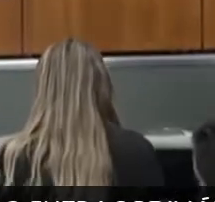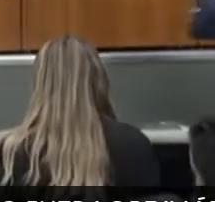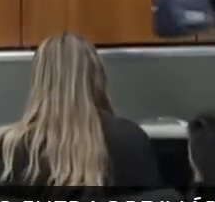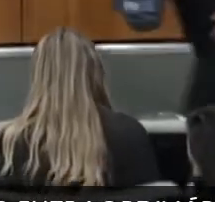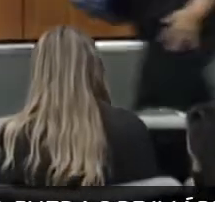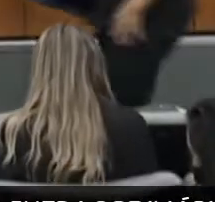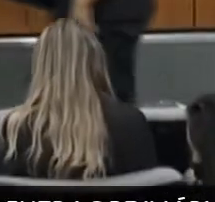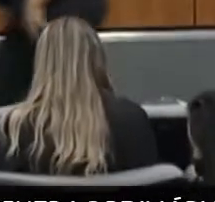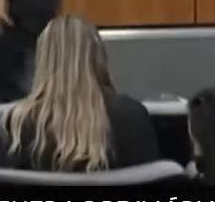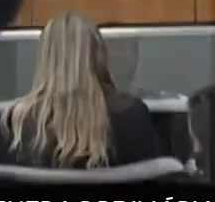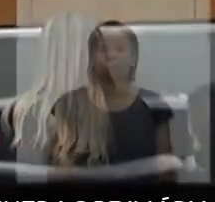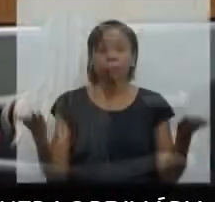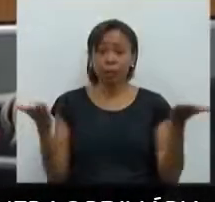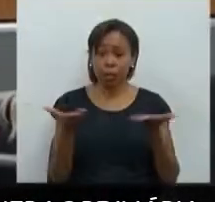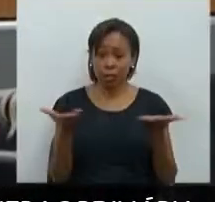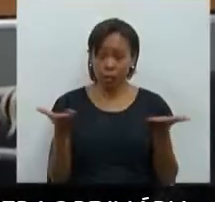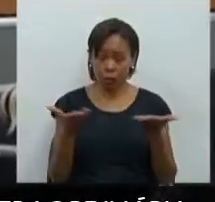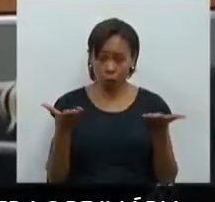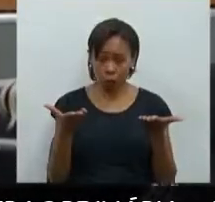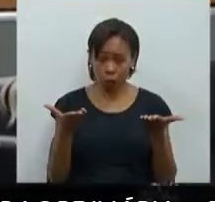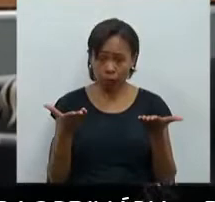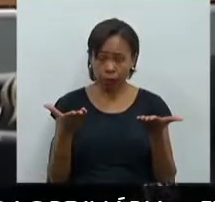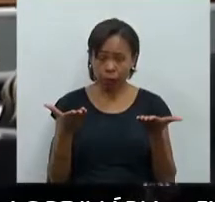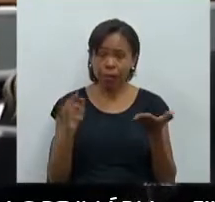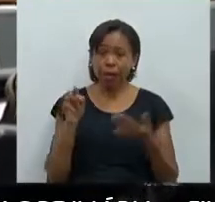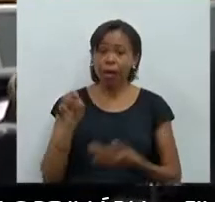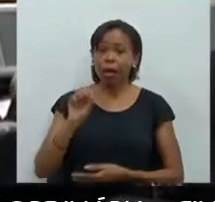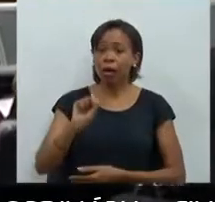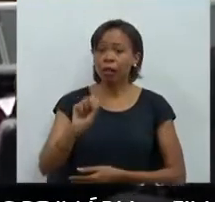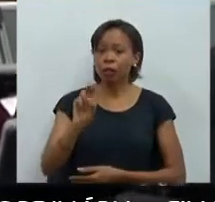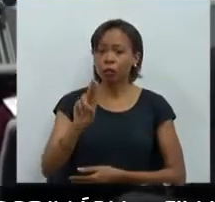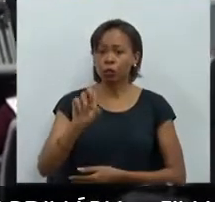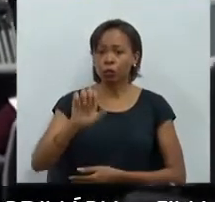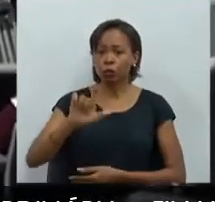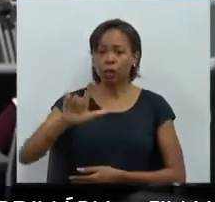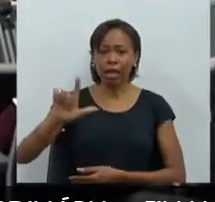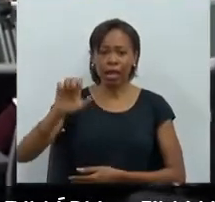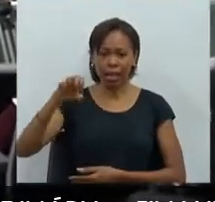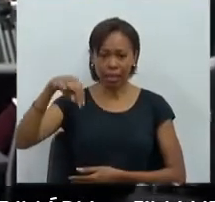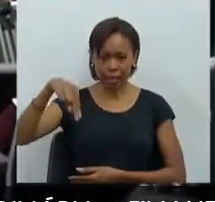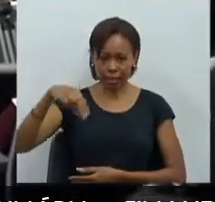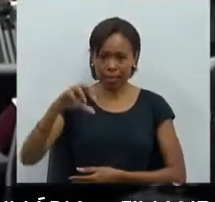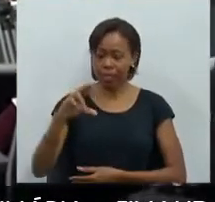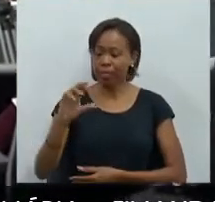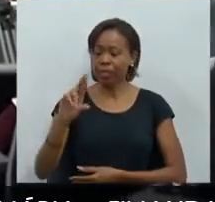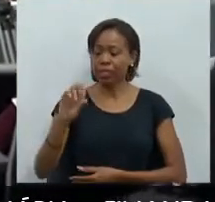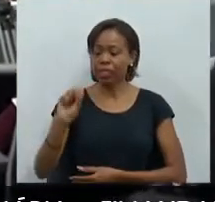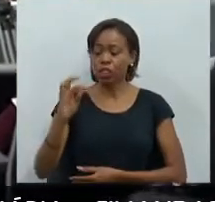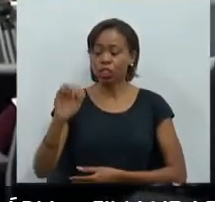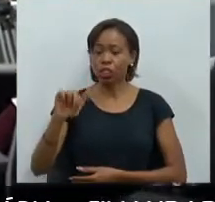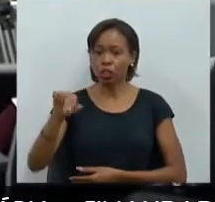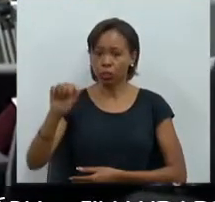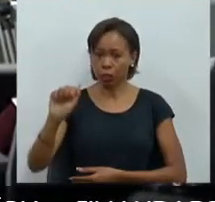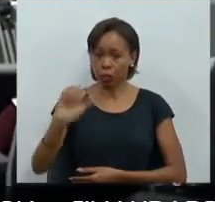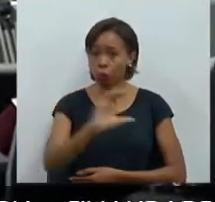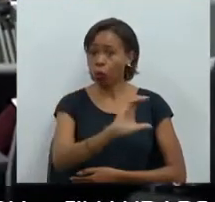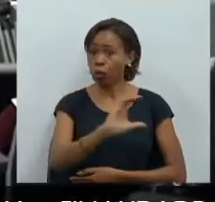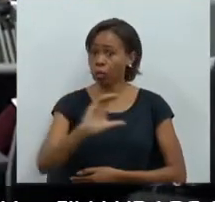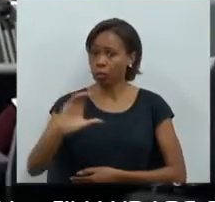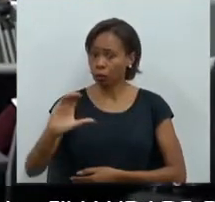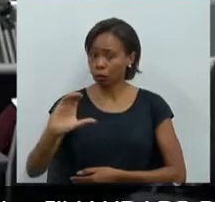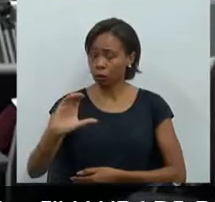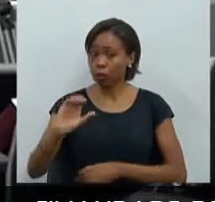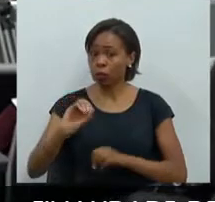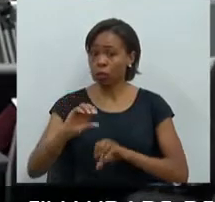Educação. E passo agora a fala para a Suelen Cristina, que é coordenadora de Educação Especial e